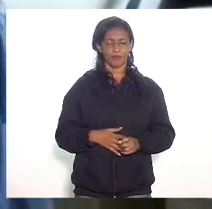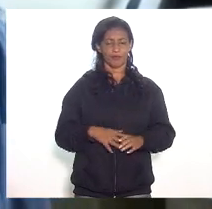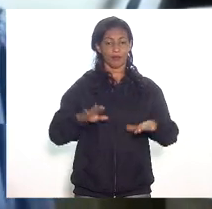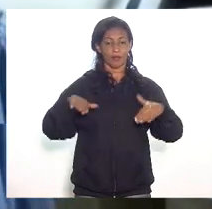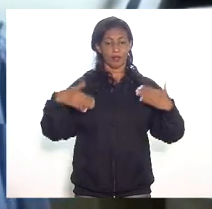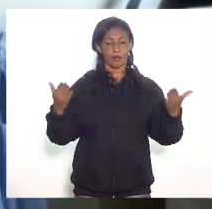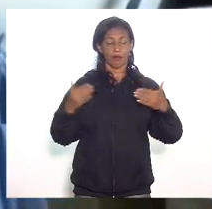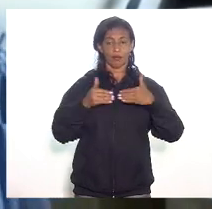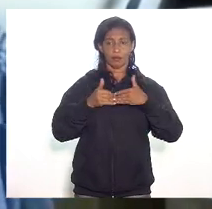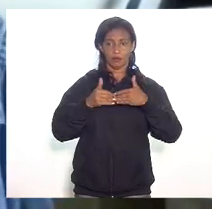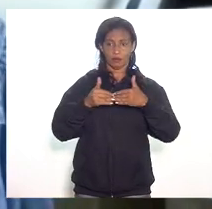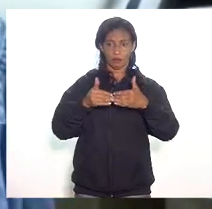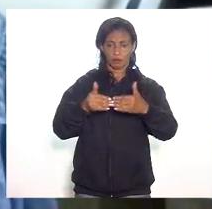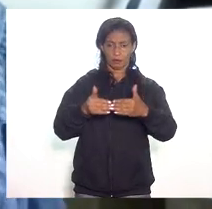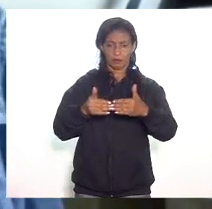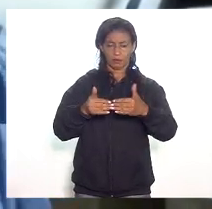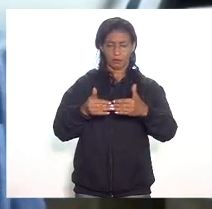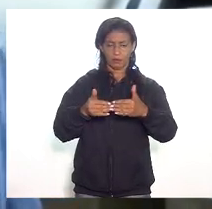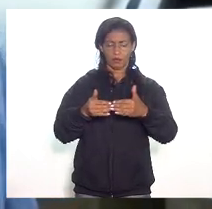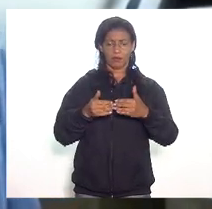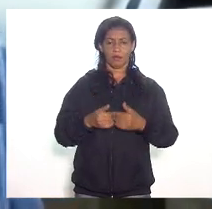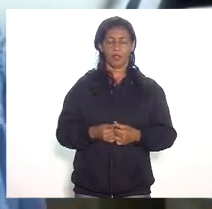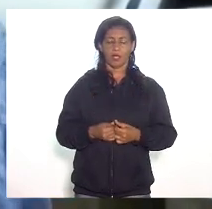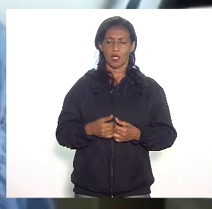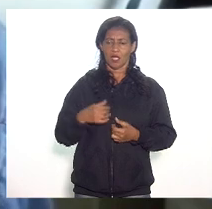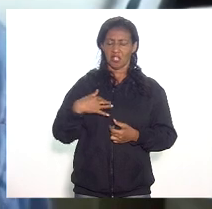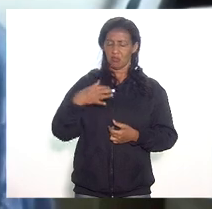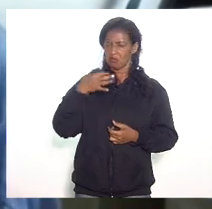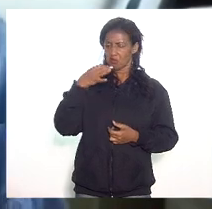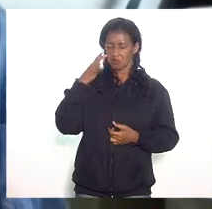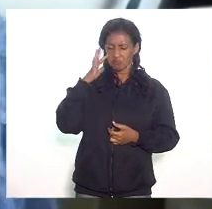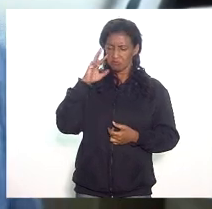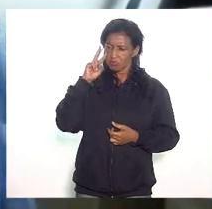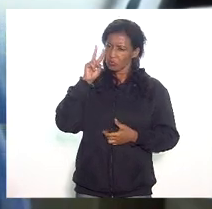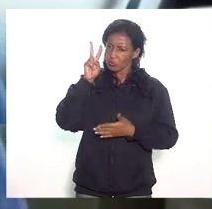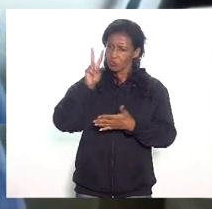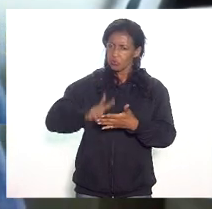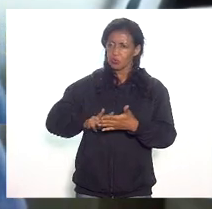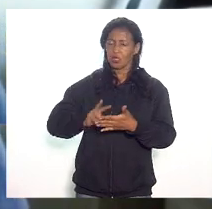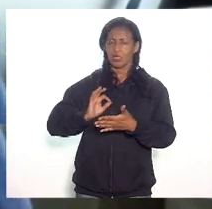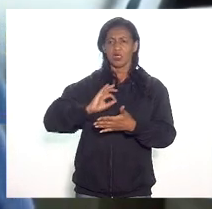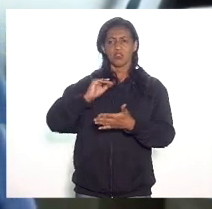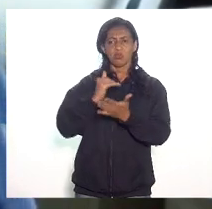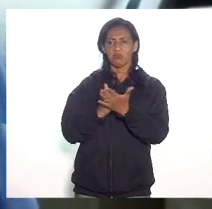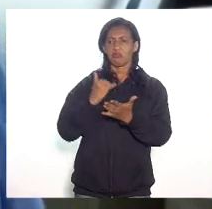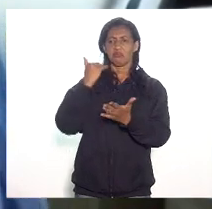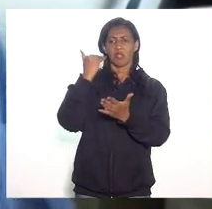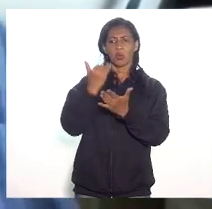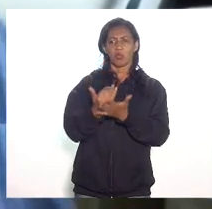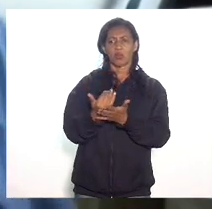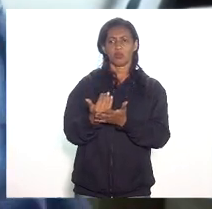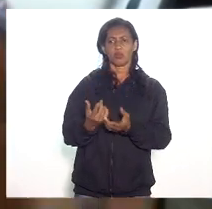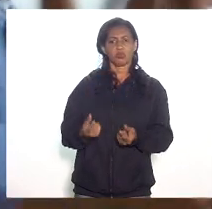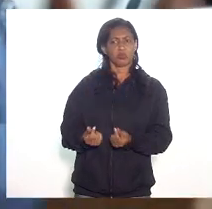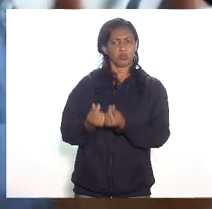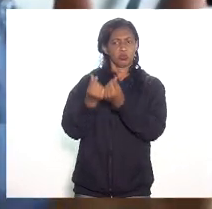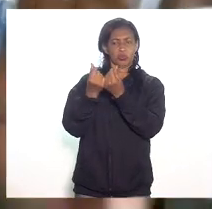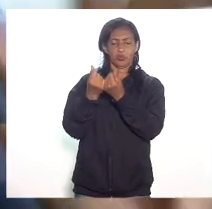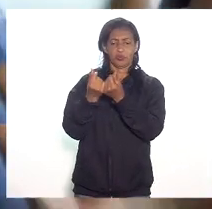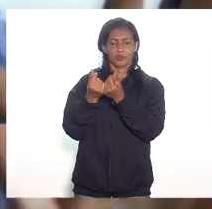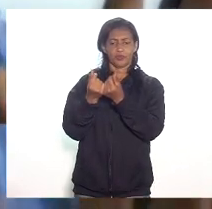princípio, eu não verifico que isso traga nenhum aumento de despesa. Então,